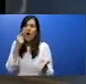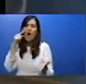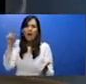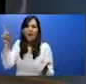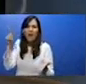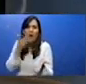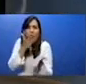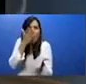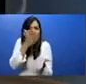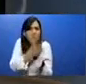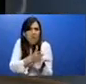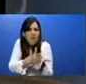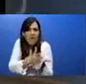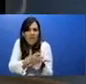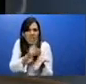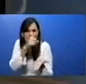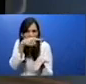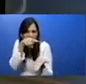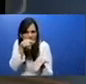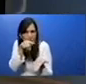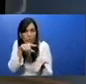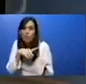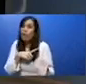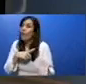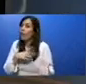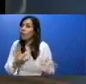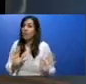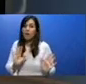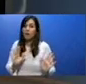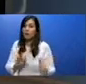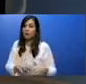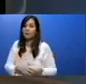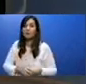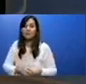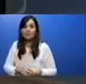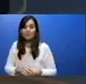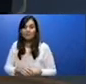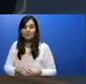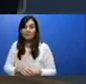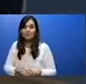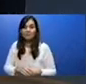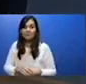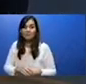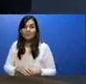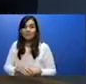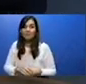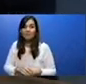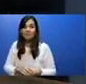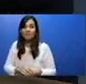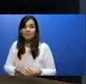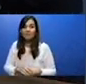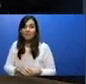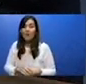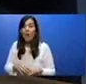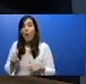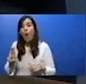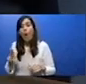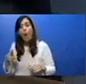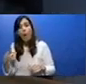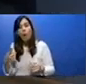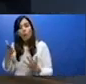o tio não aparece em início de palavrinhas, tá, crianças? Ou